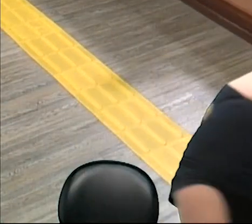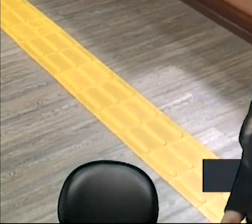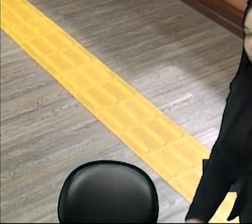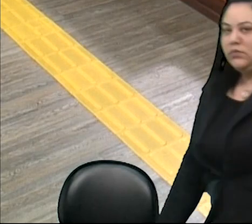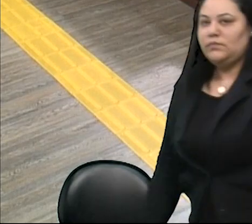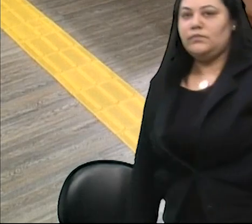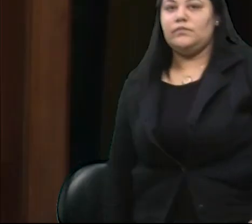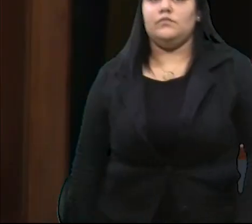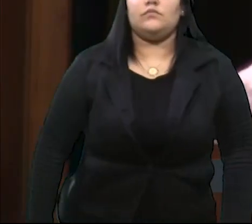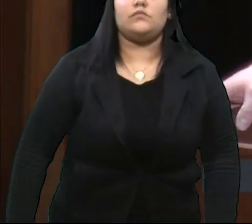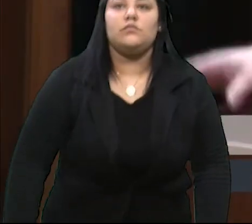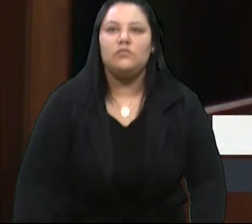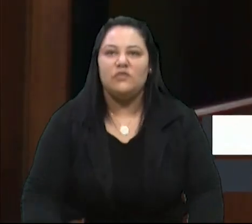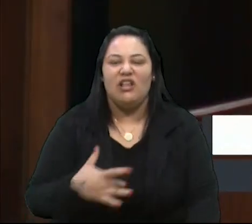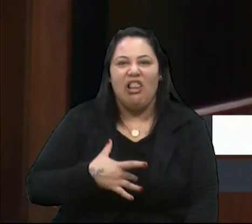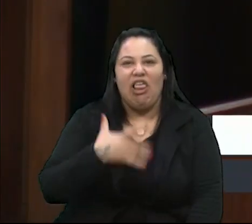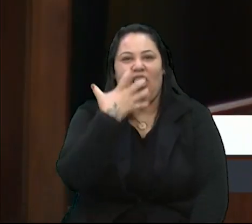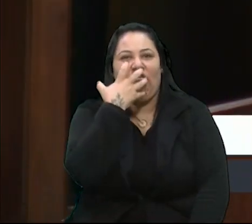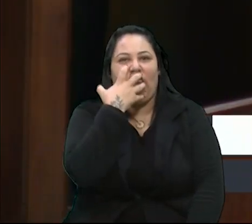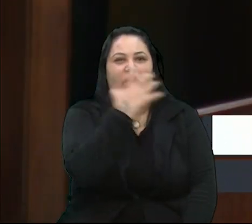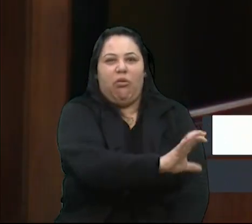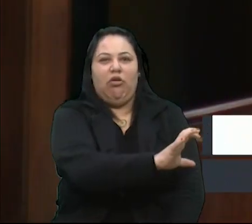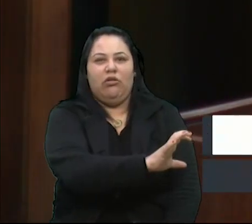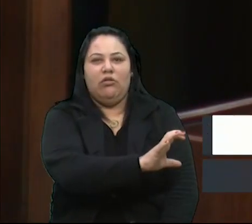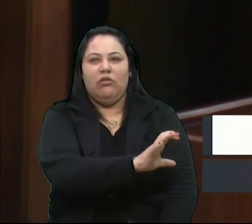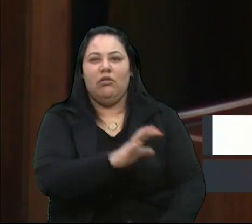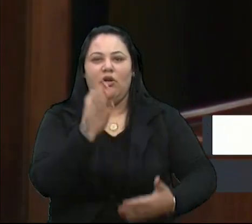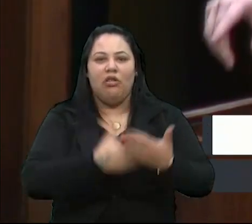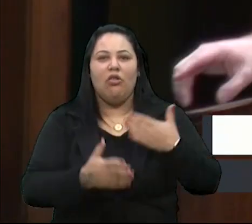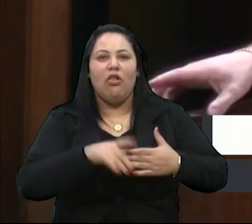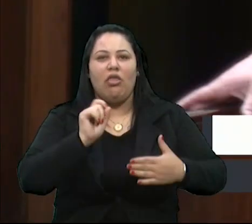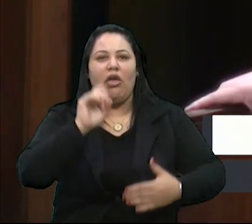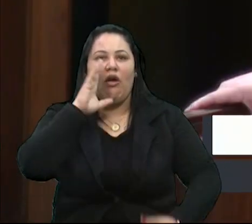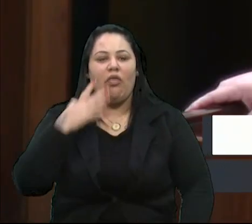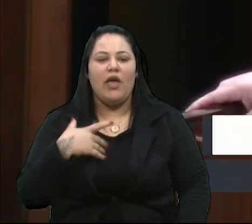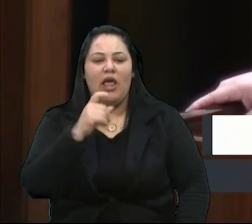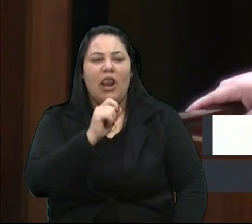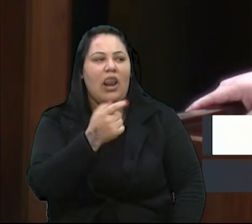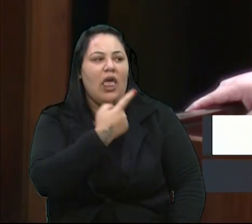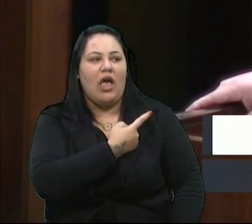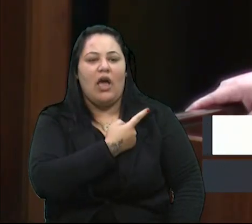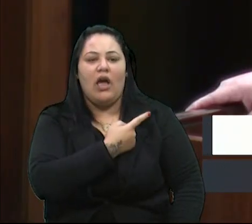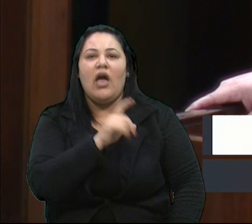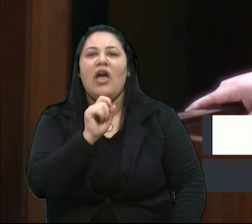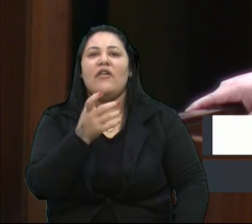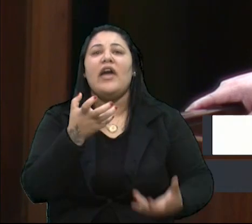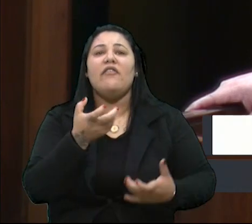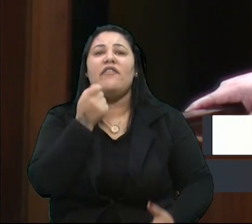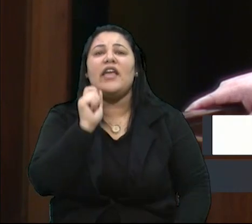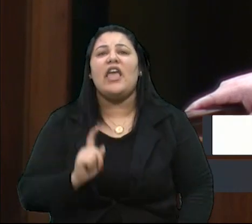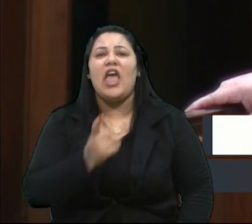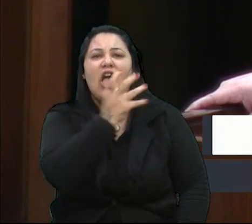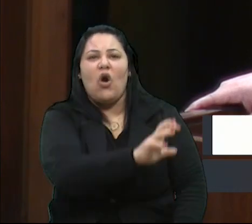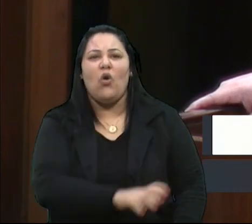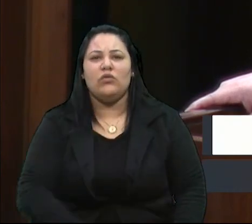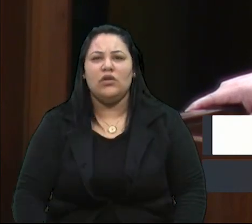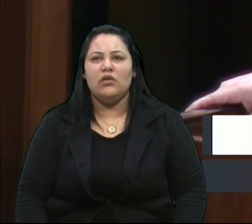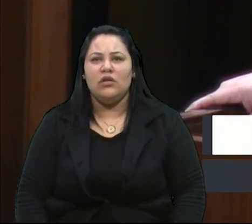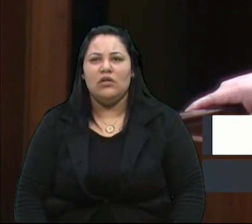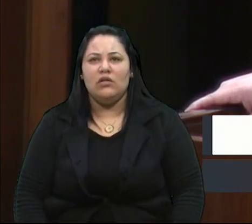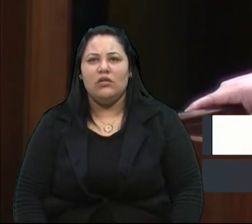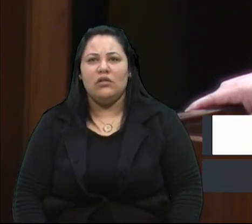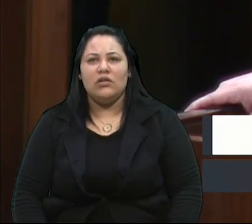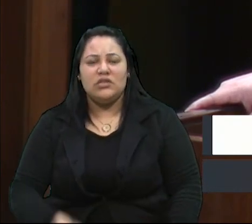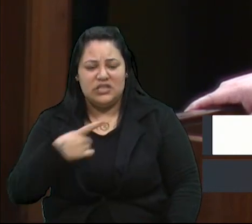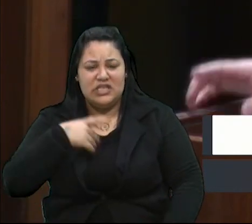de repúdio a todos esses caras nessa situação que está ocorrendo lá. Eu quero ver quem vai se posicionar contra a moção de repúdio. Aí vamos ver se defende a